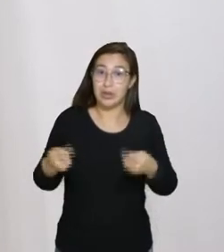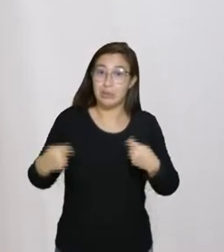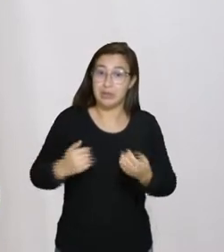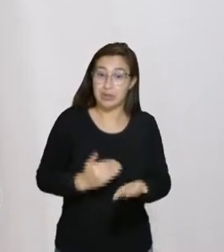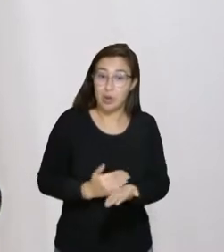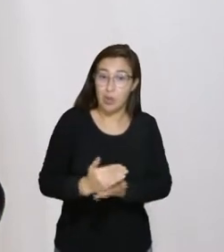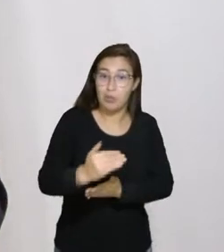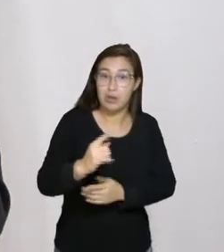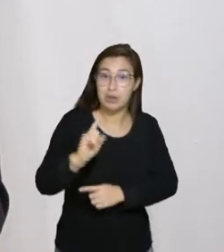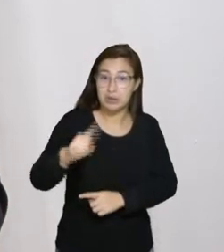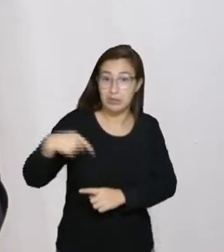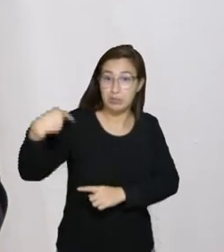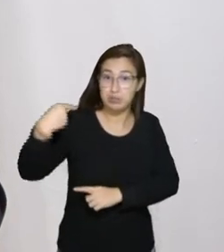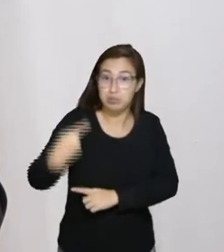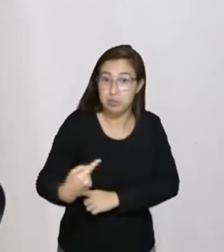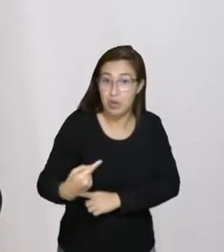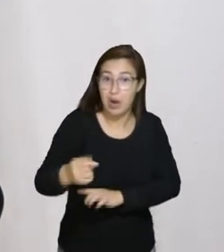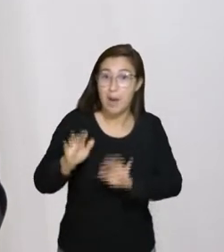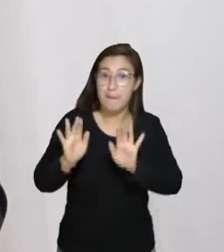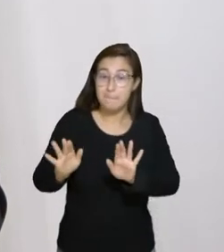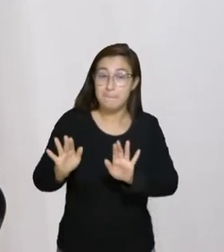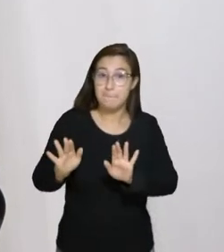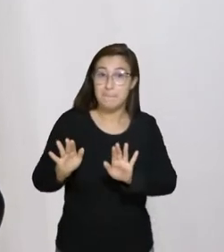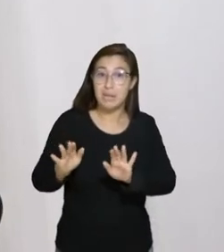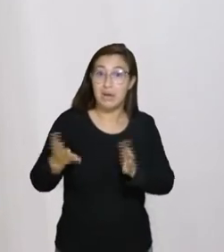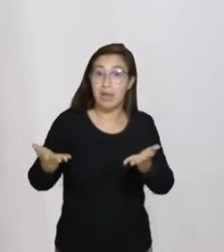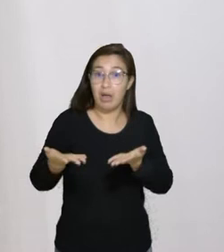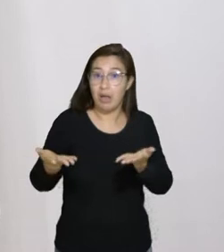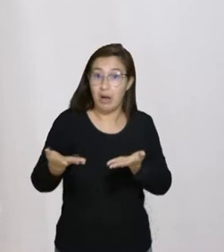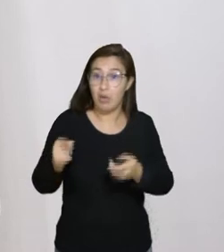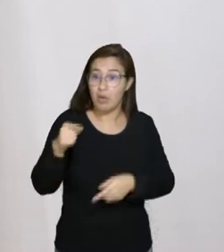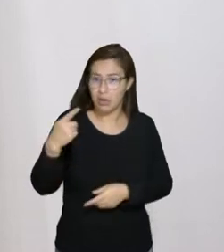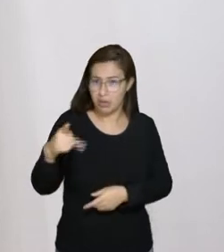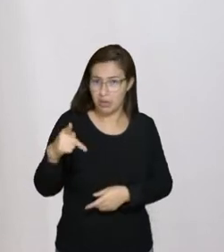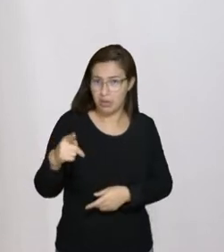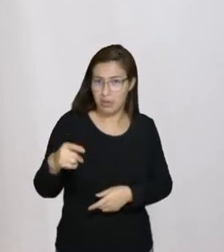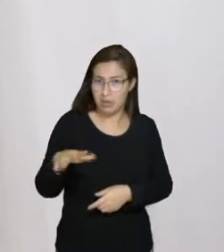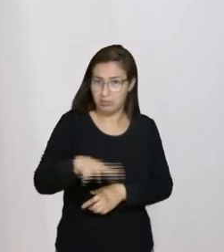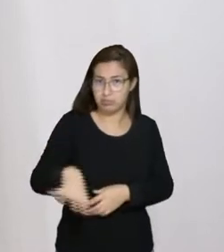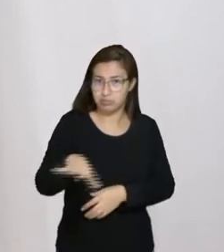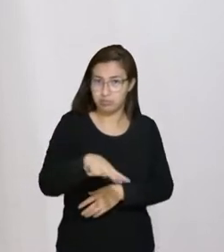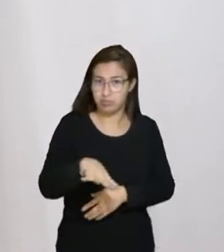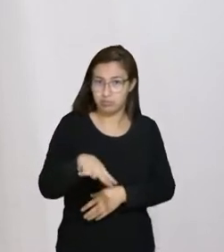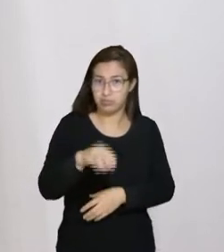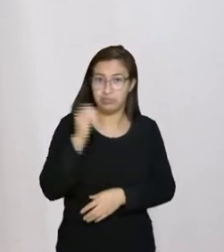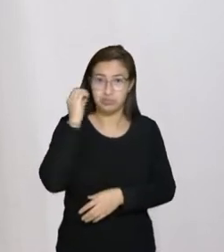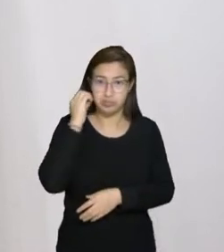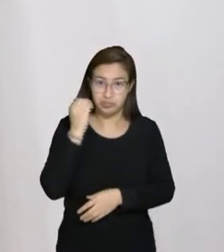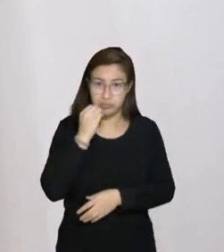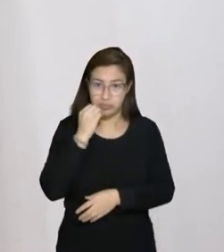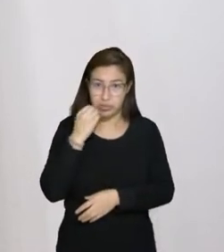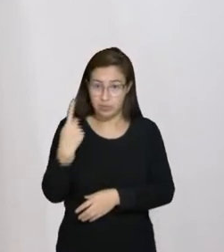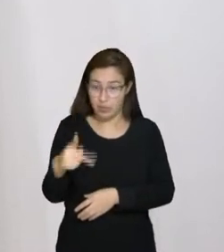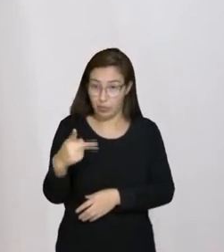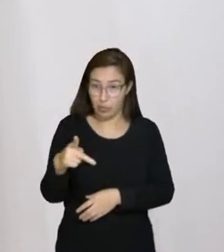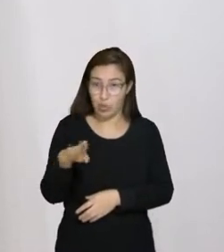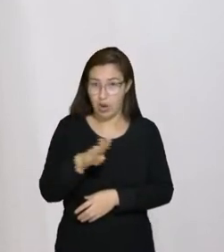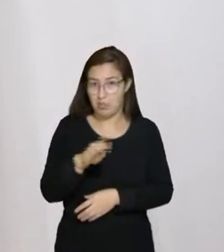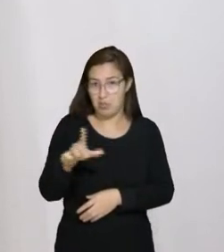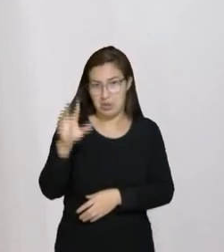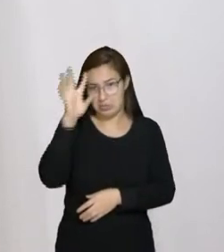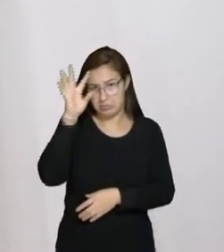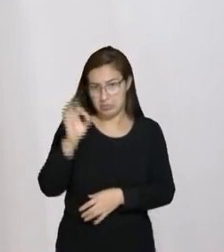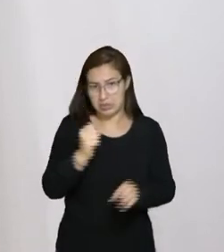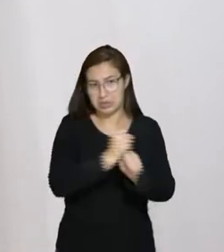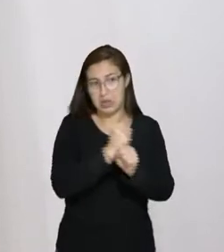dia. Mas 1,5 milhão depois, lá na sua região, deputado Osmar, lá na região, lá, não sei qual é a obra,